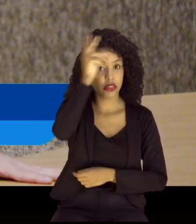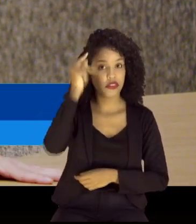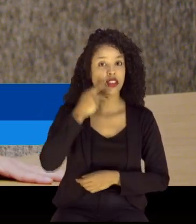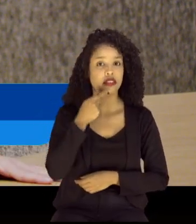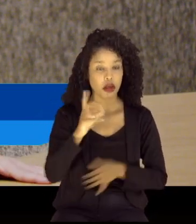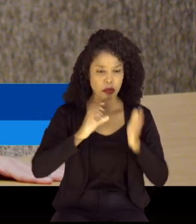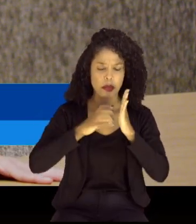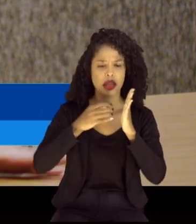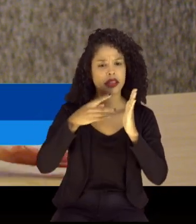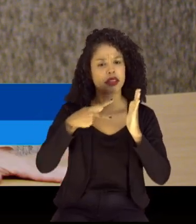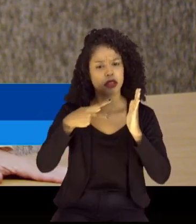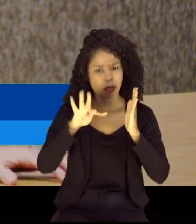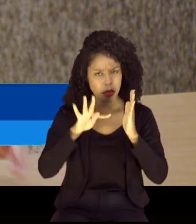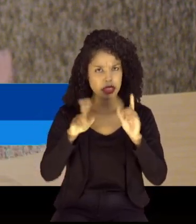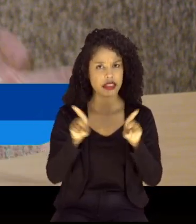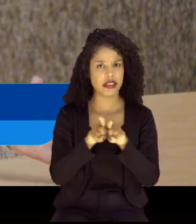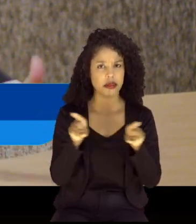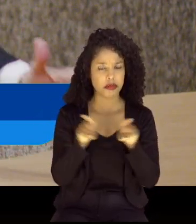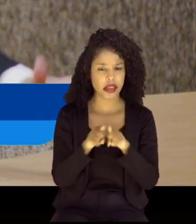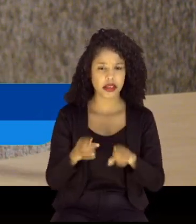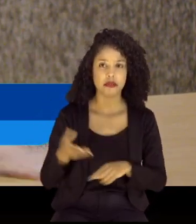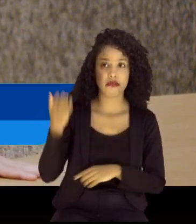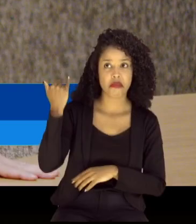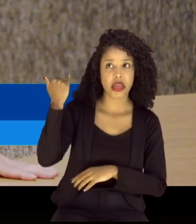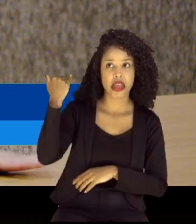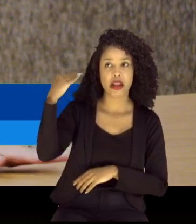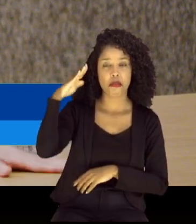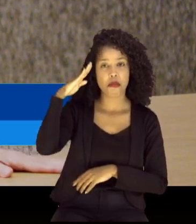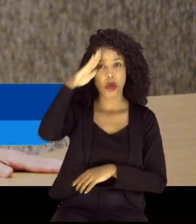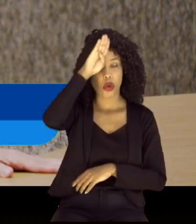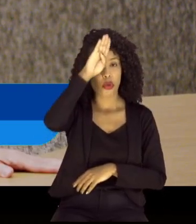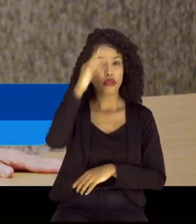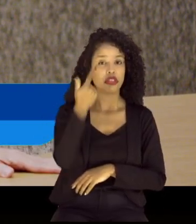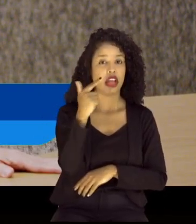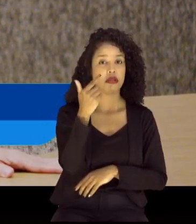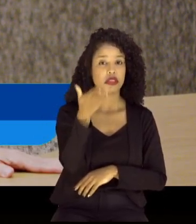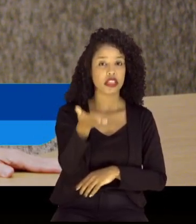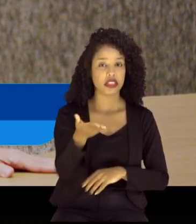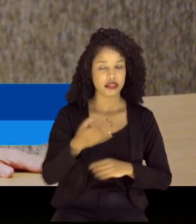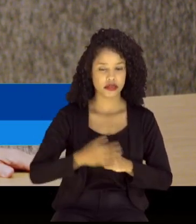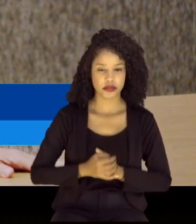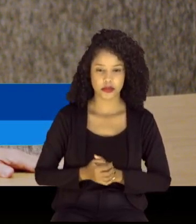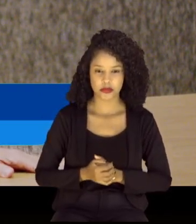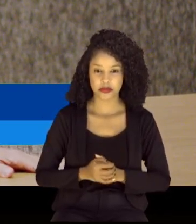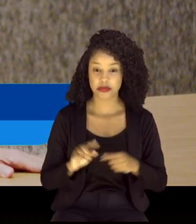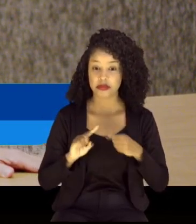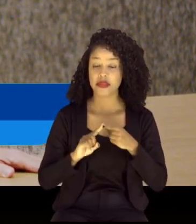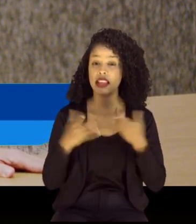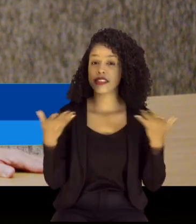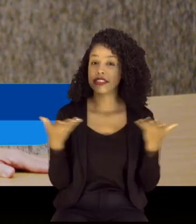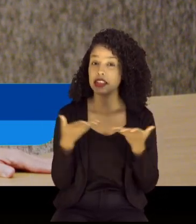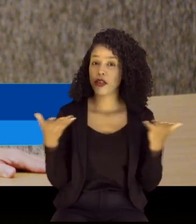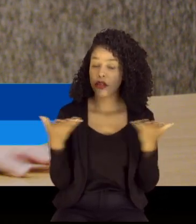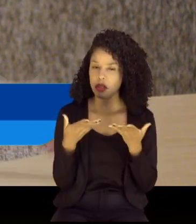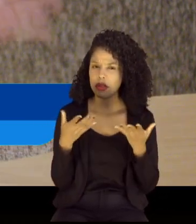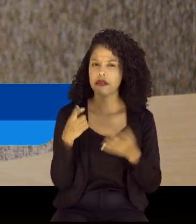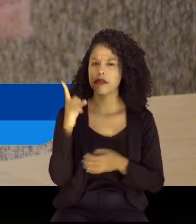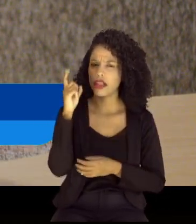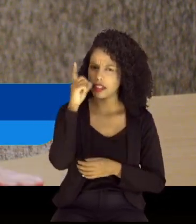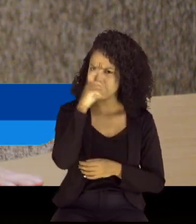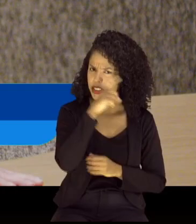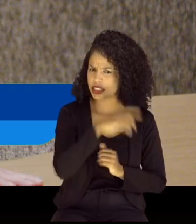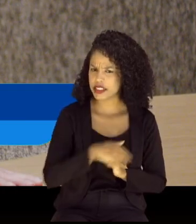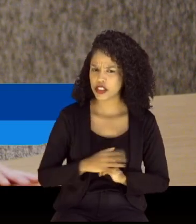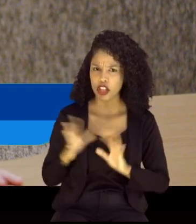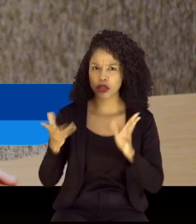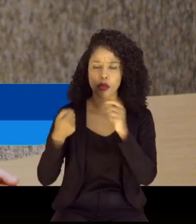grupo, dizendo, na época do Bozo, não tinha isso não. Mas agora a coisa está apertando e foi tudo para